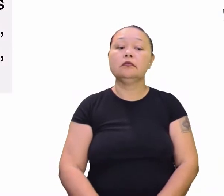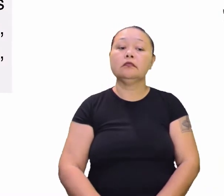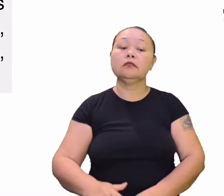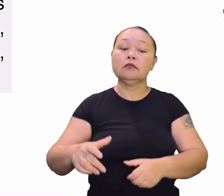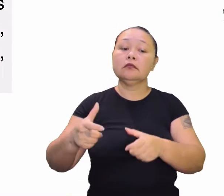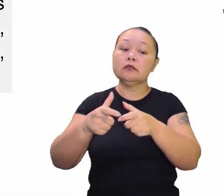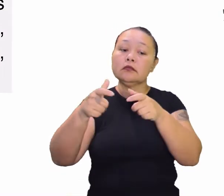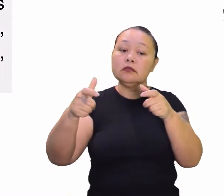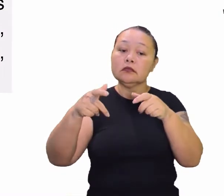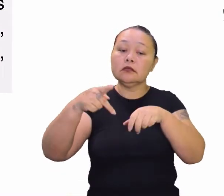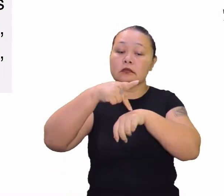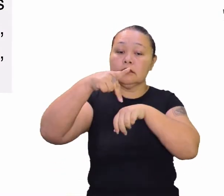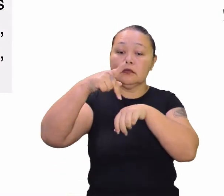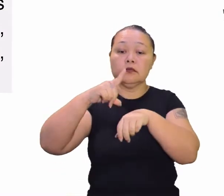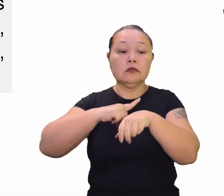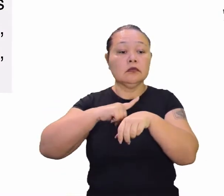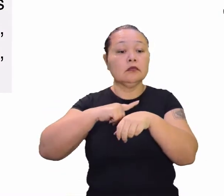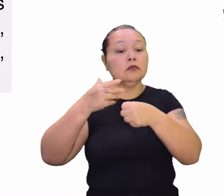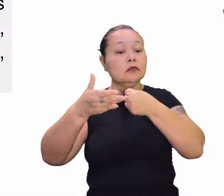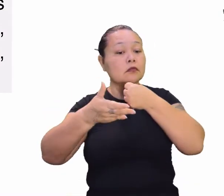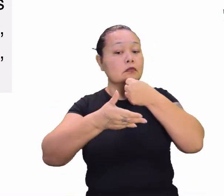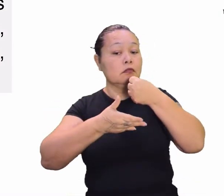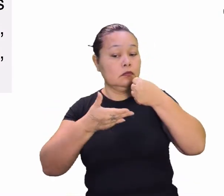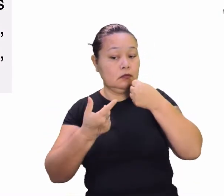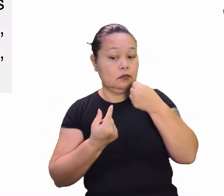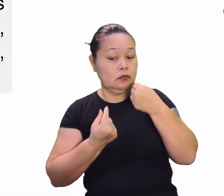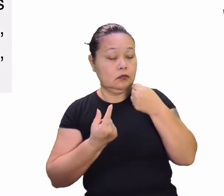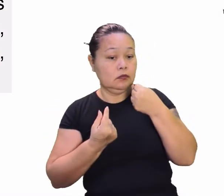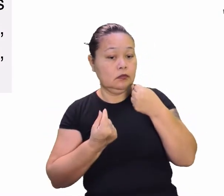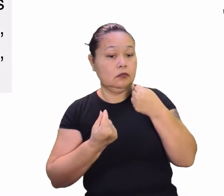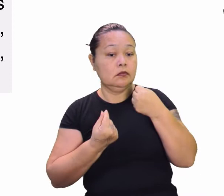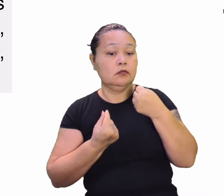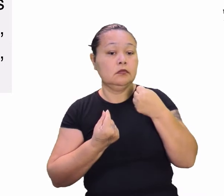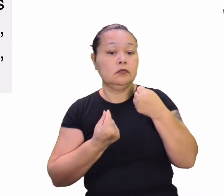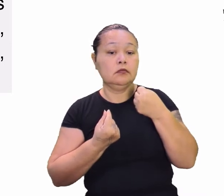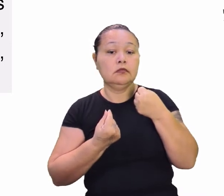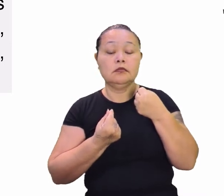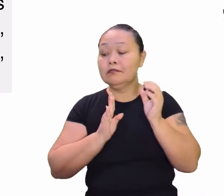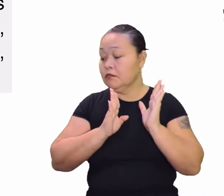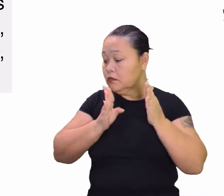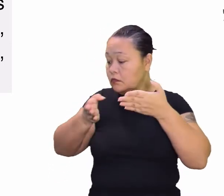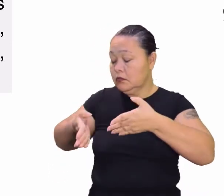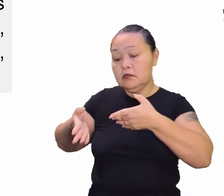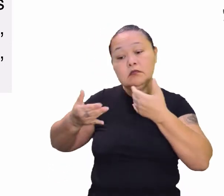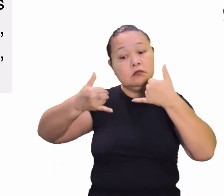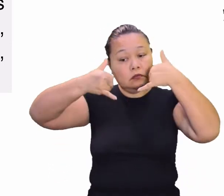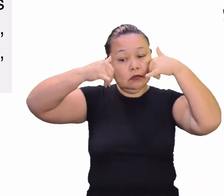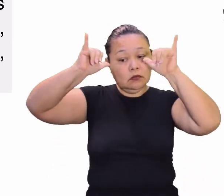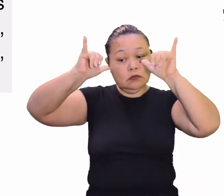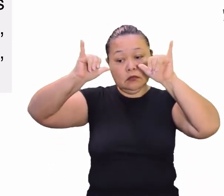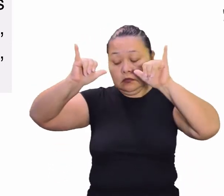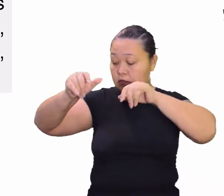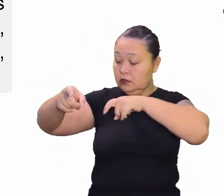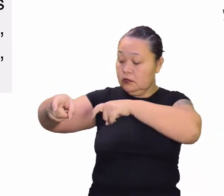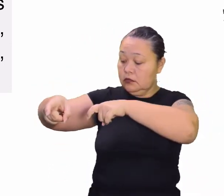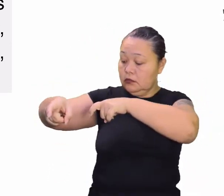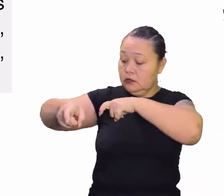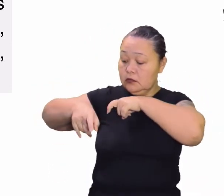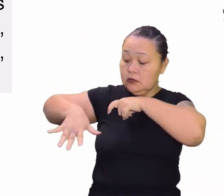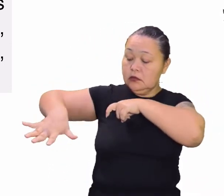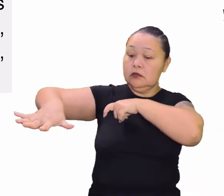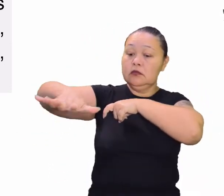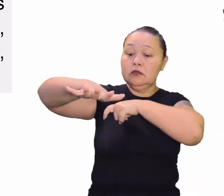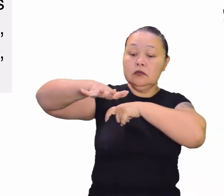A maioria desses países tem como base econômica as atividades